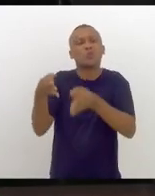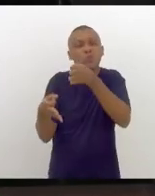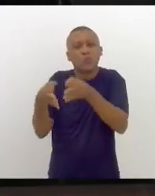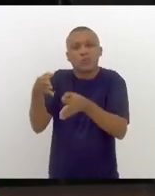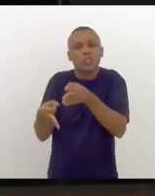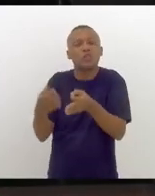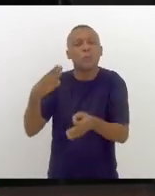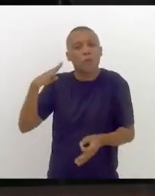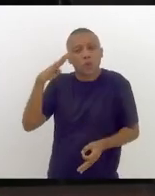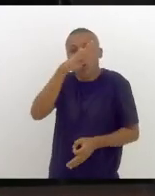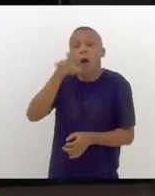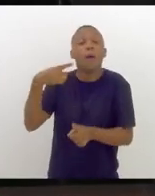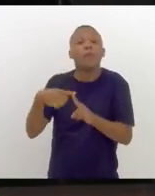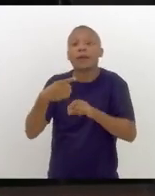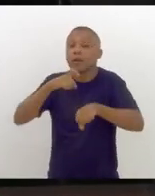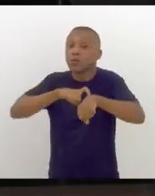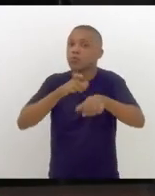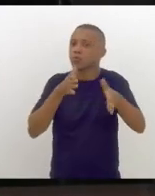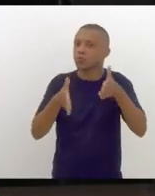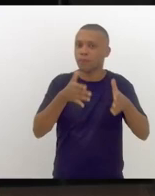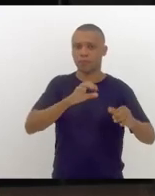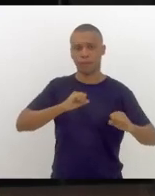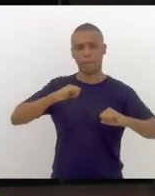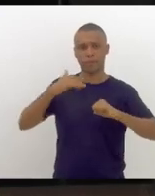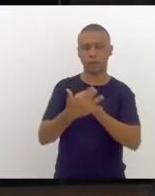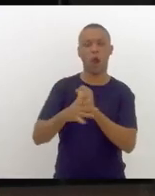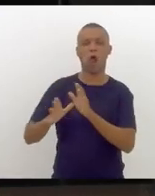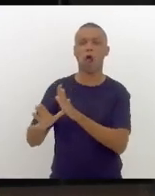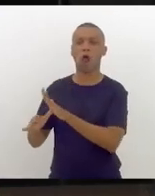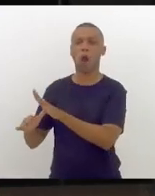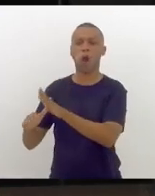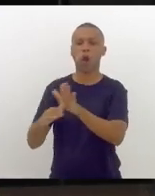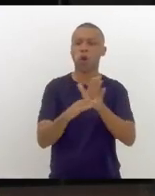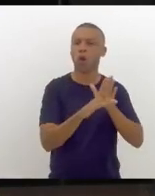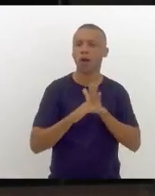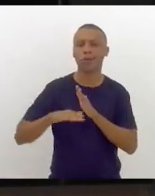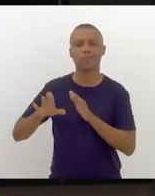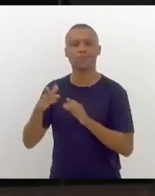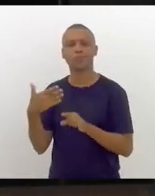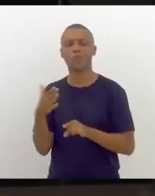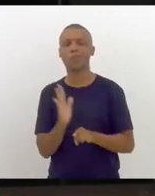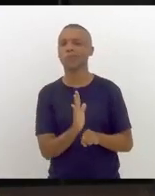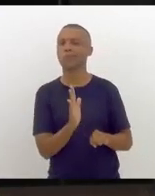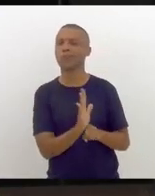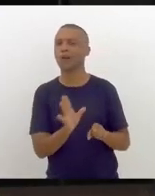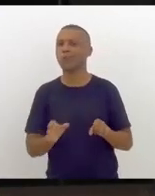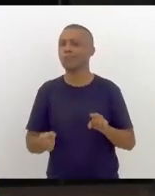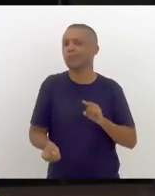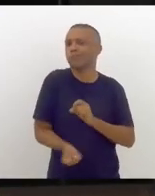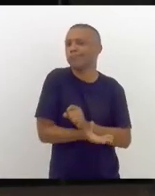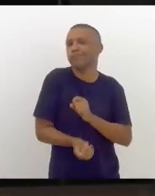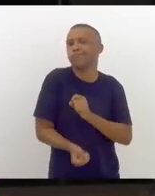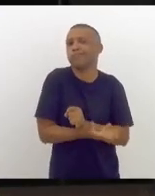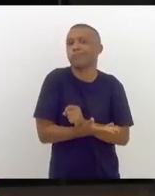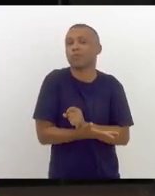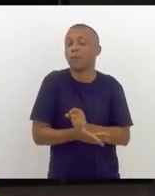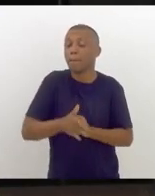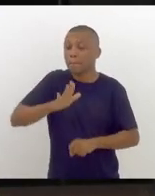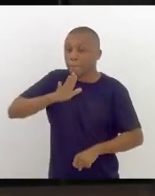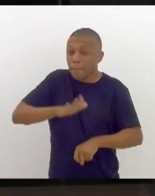roubou na pandemia e assim facilitou que mais de 70 mil pessoas